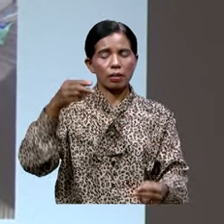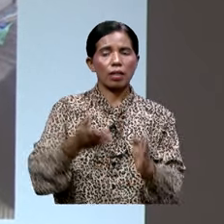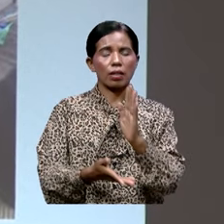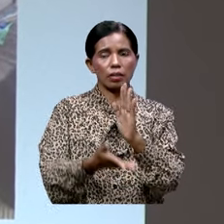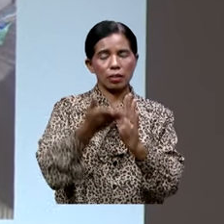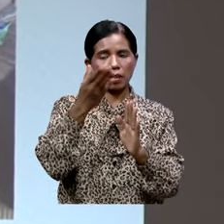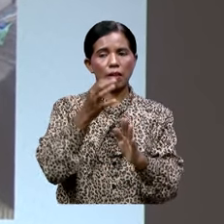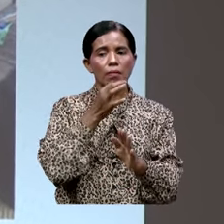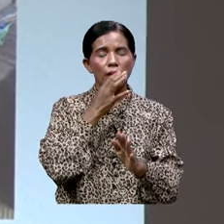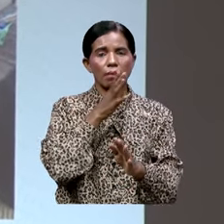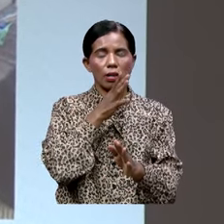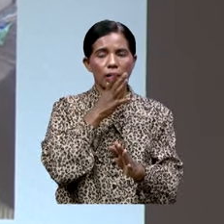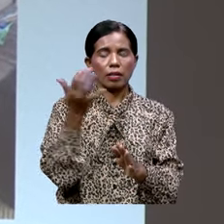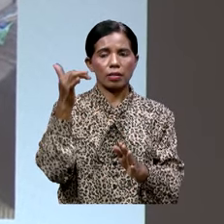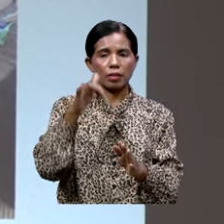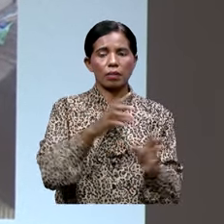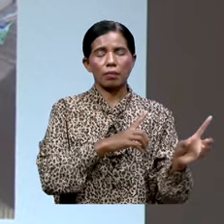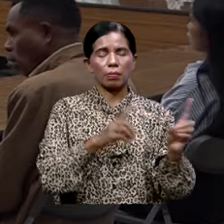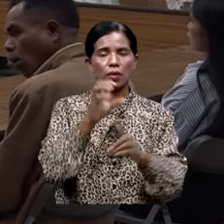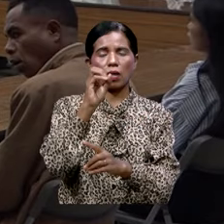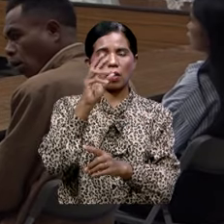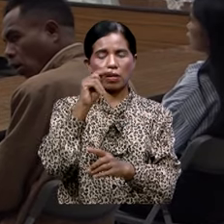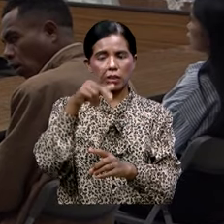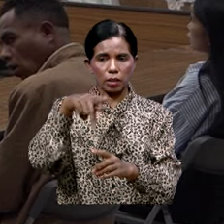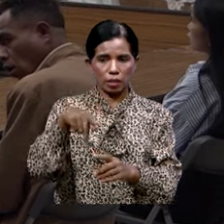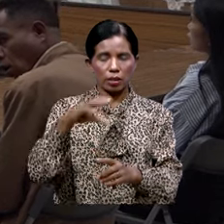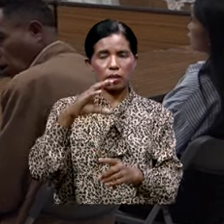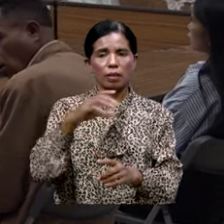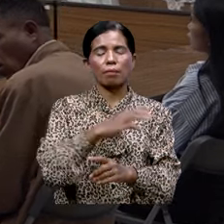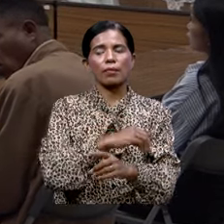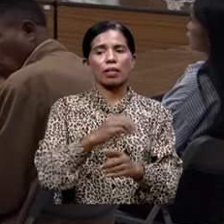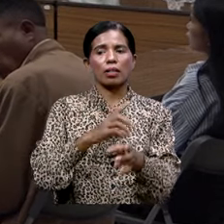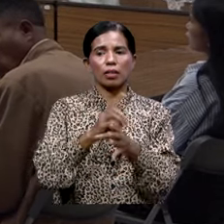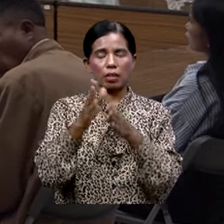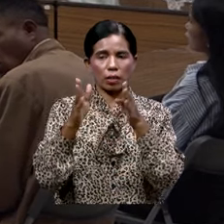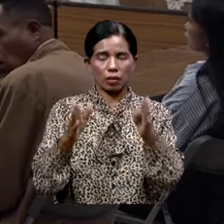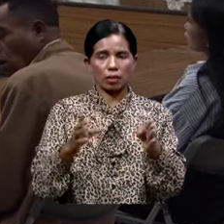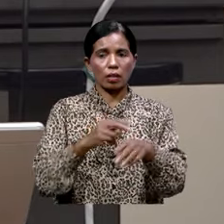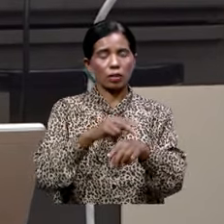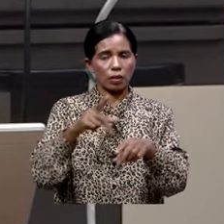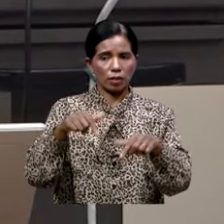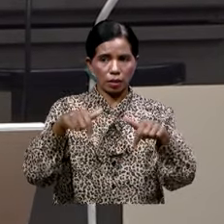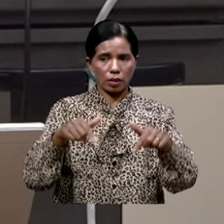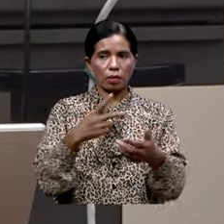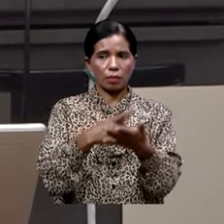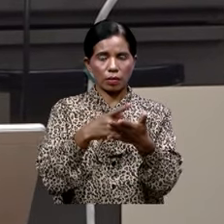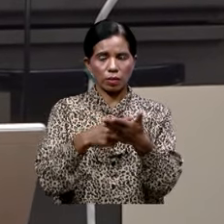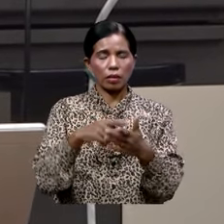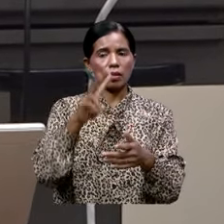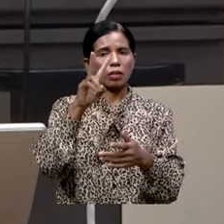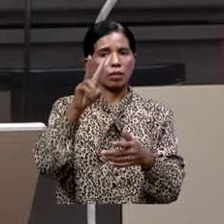Siranyan, nebese implementa Husi ONZ Parsik. Diretora Nacional Parsik de Timor-Leste informa e a projeto segundo